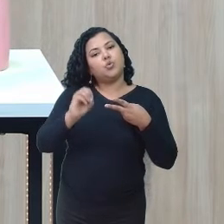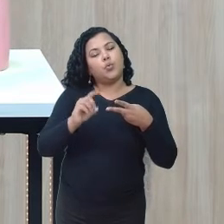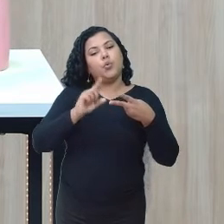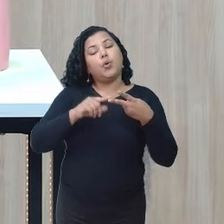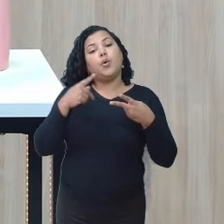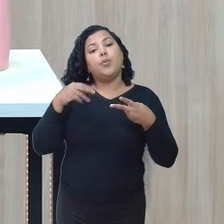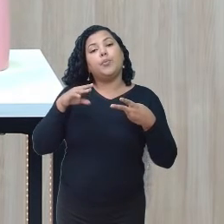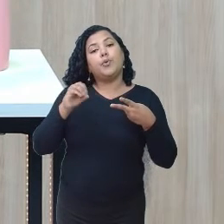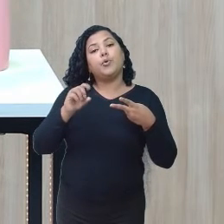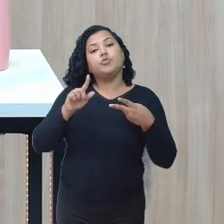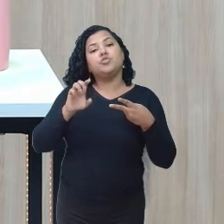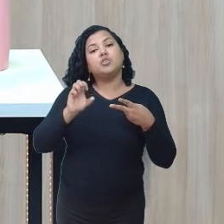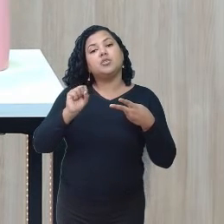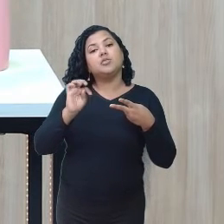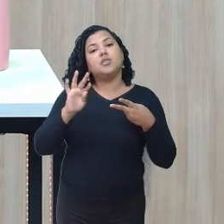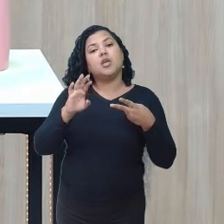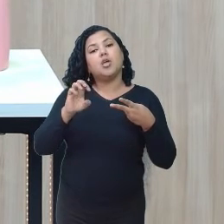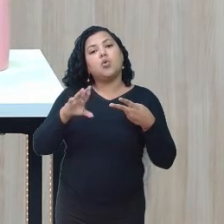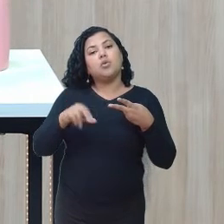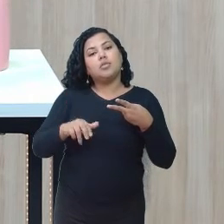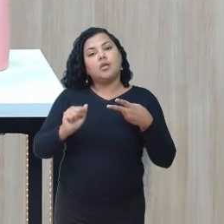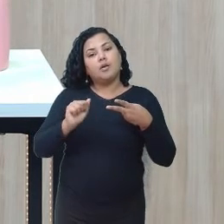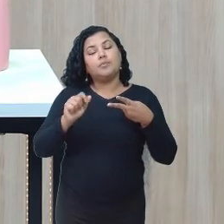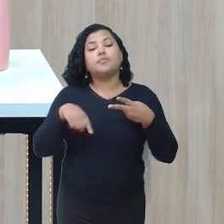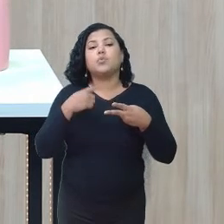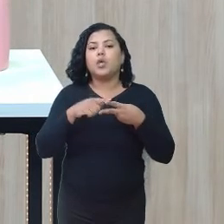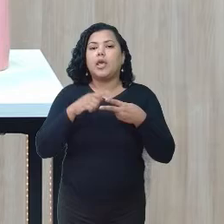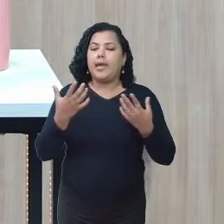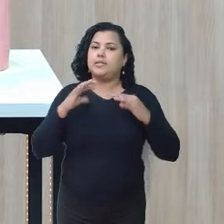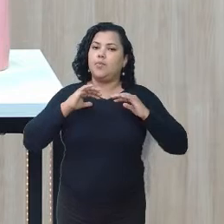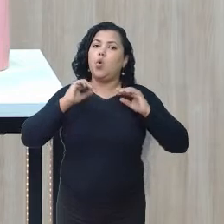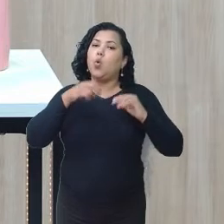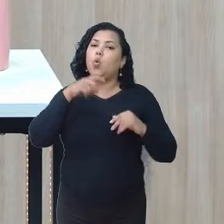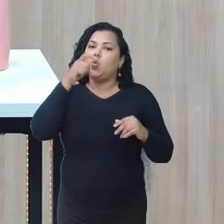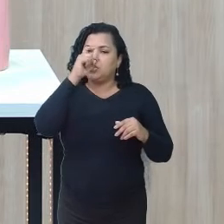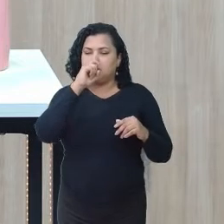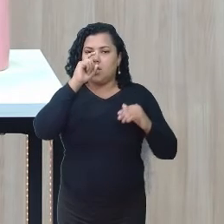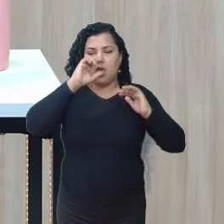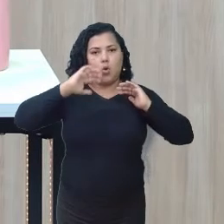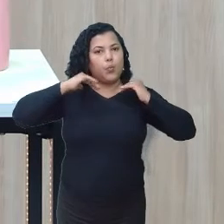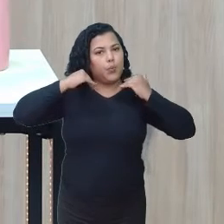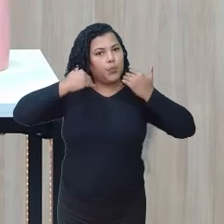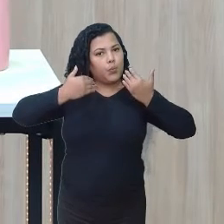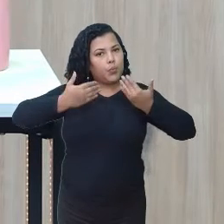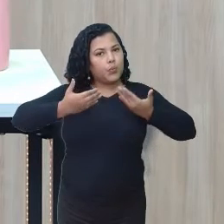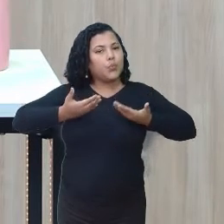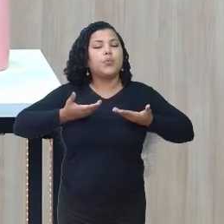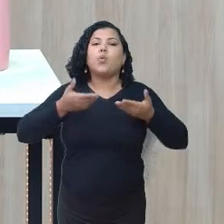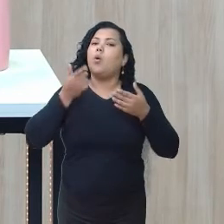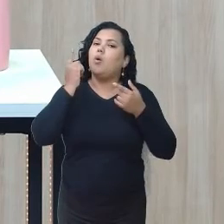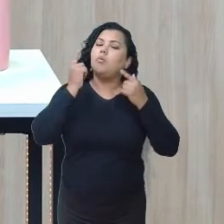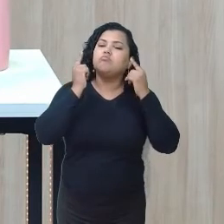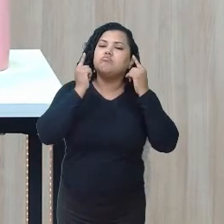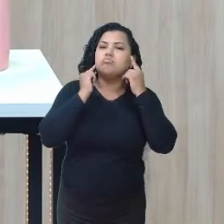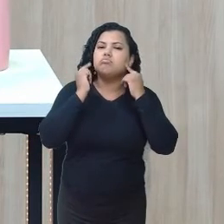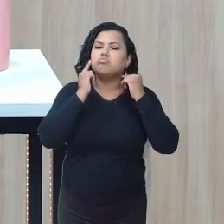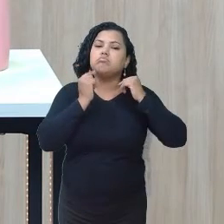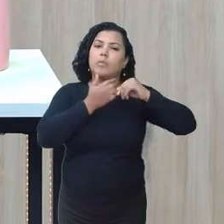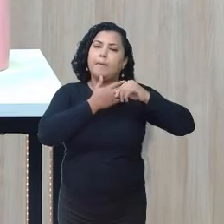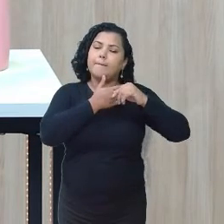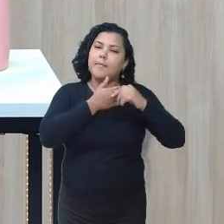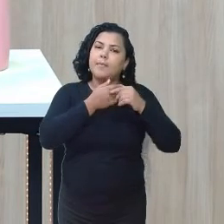essa característica que a mulher tem, crescimento de mamas, de pelos. Então, toda essa